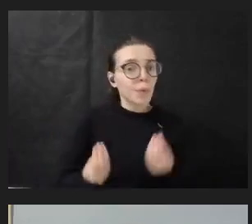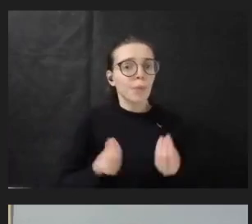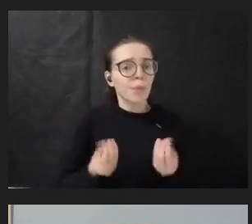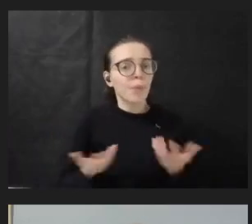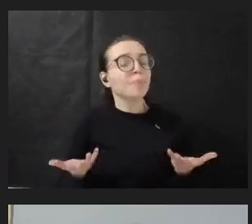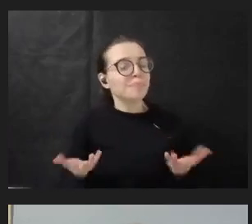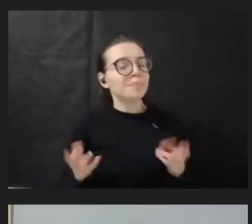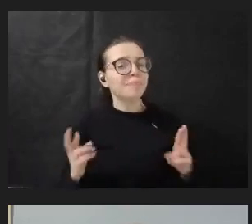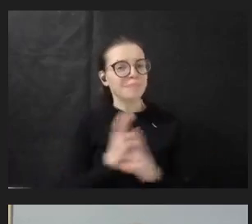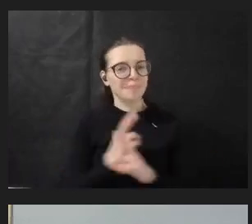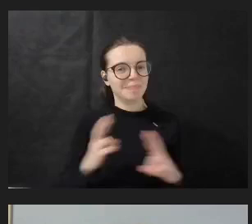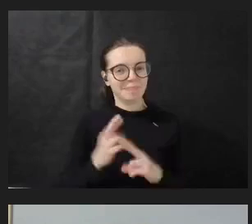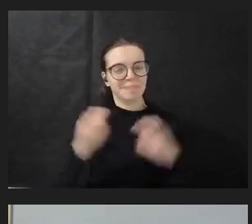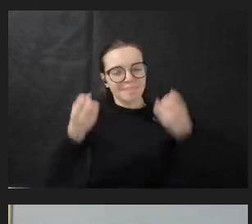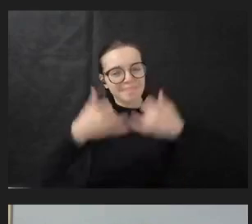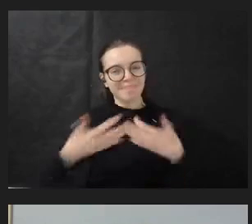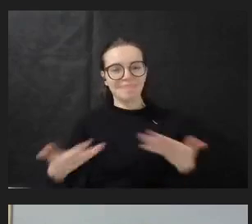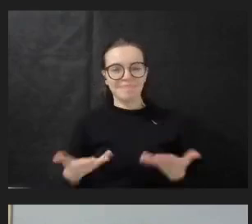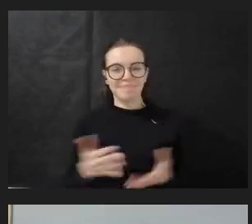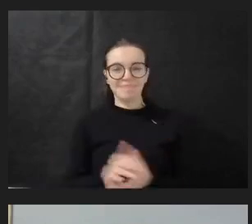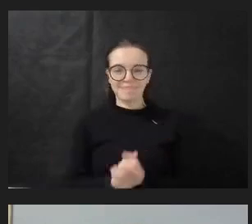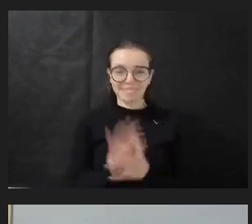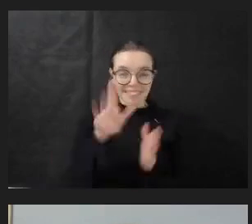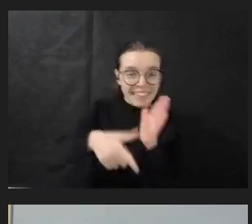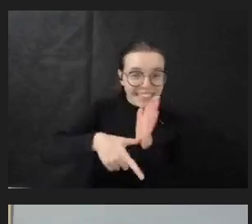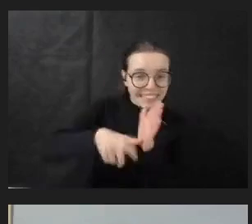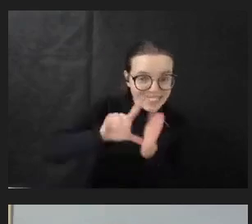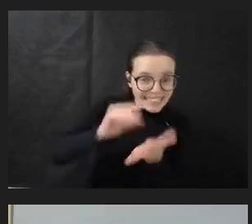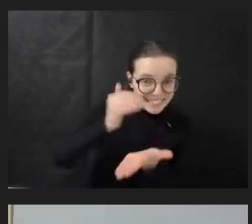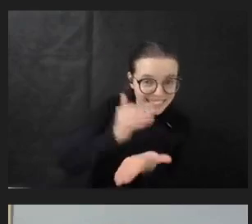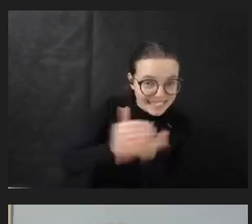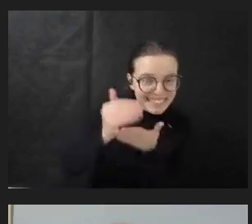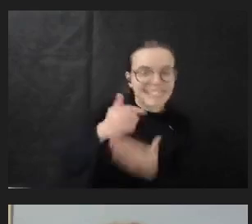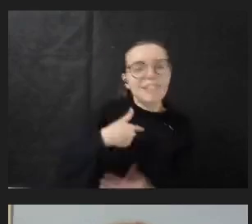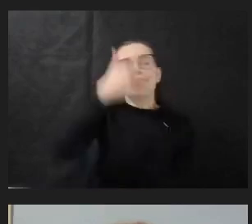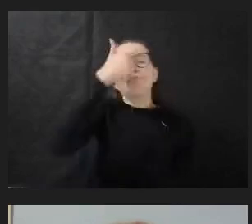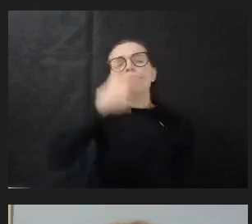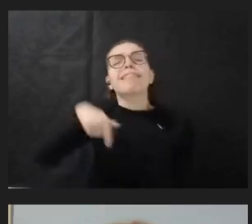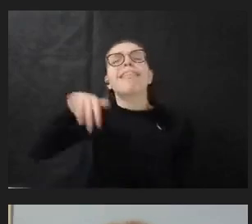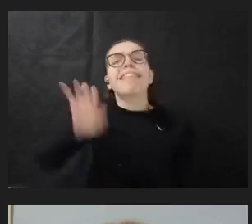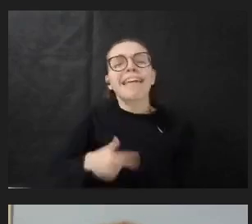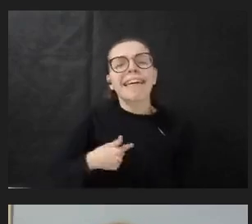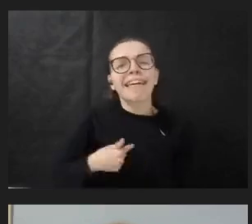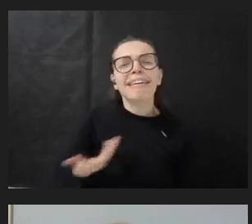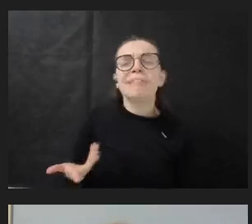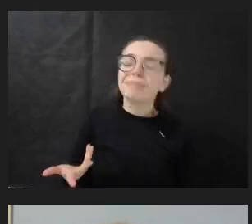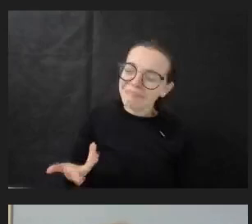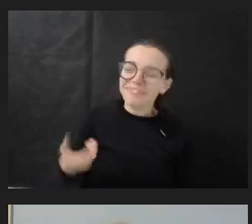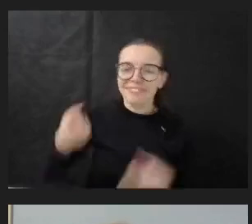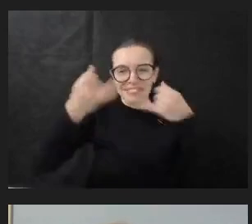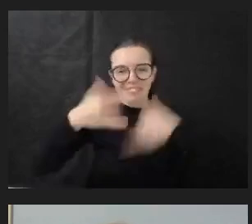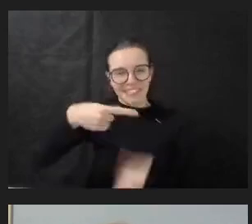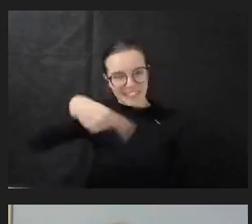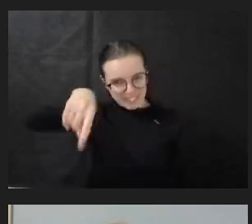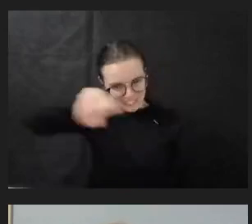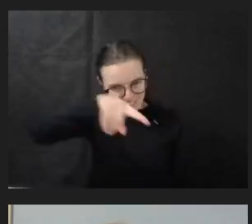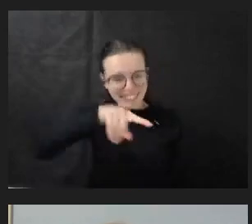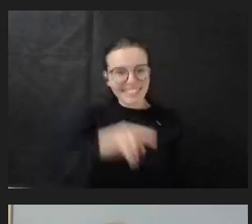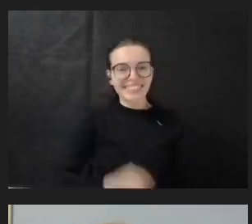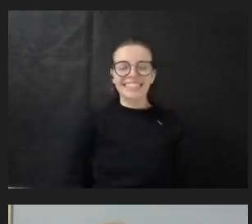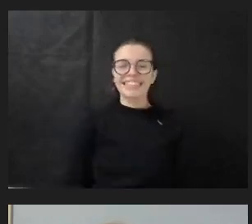gente começar, como é de costume, eu vou falar quem eu sou. Quem sou eu, né? Quem sou eu? Eu